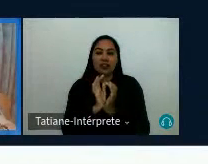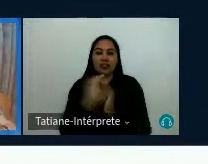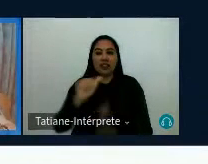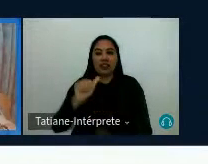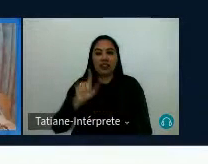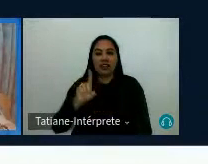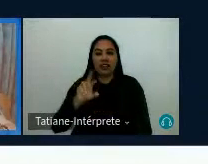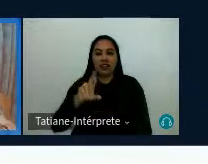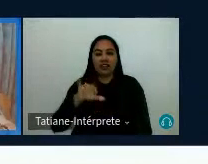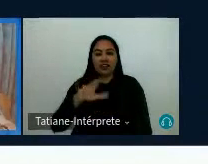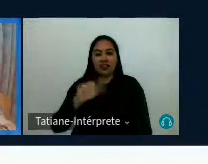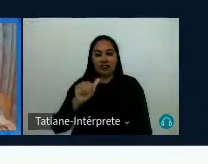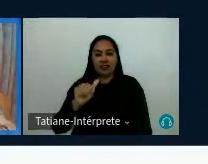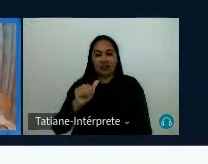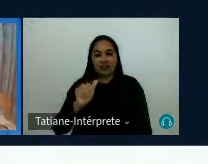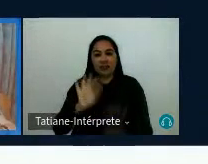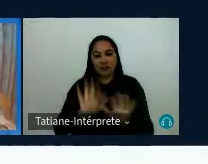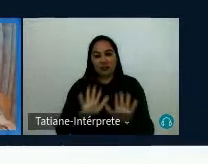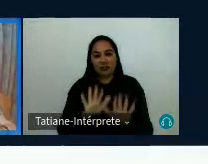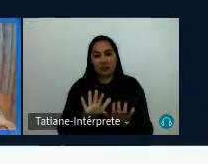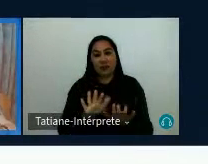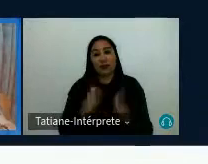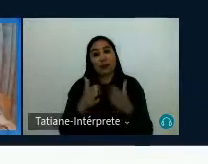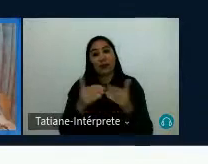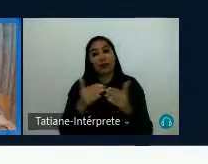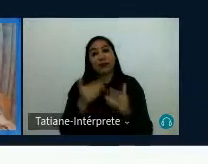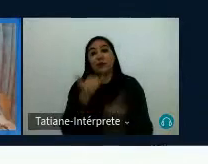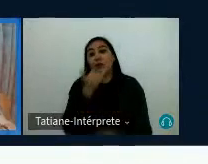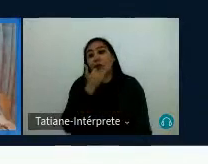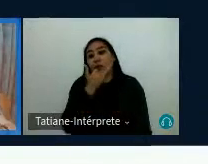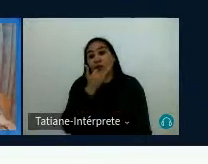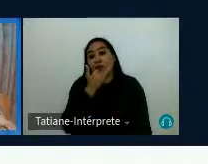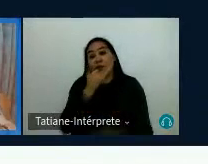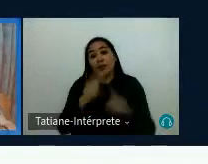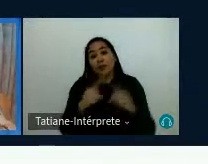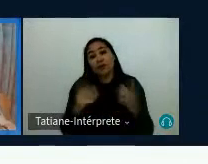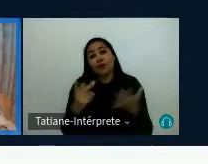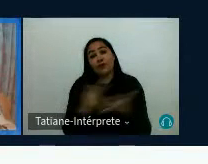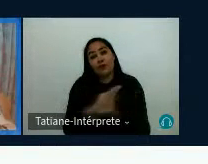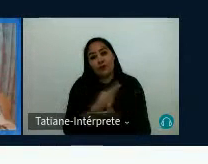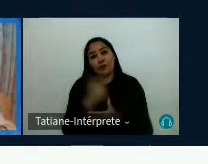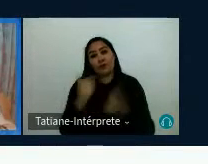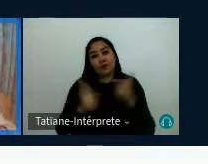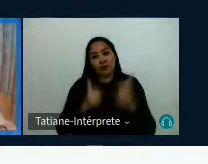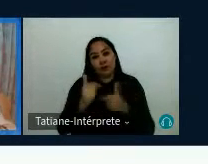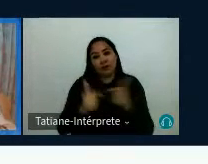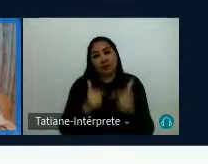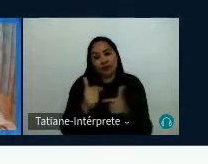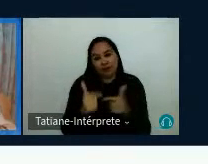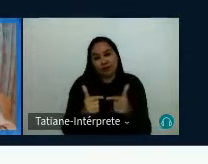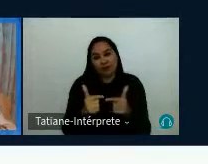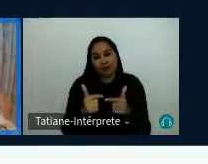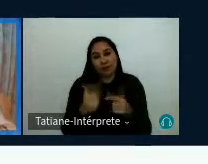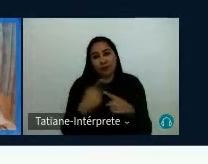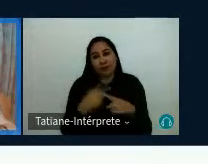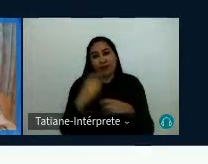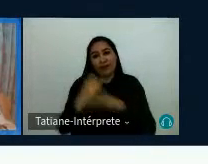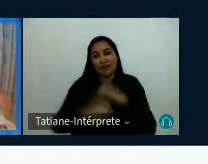Pedimos desculpas. São realmente imprevistos. A gente trabalha o mais rápido possível para